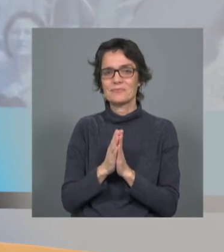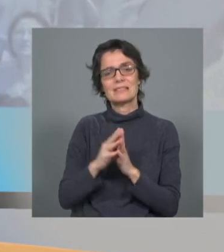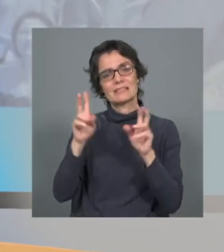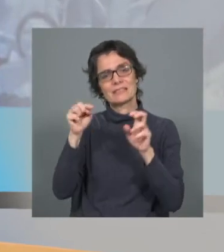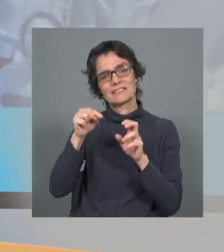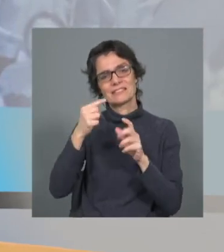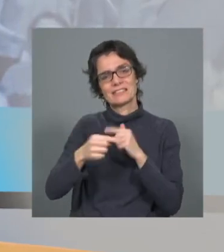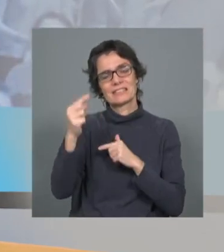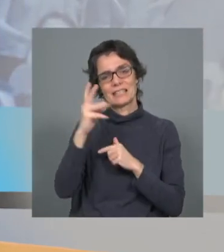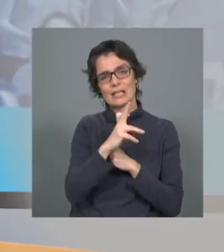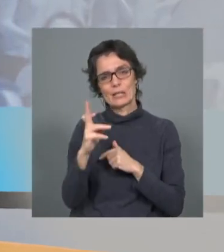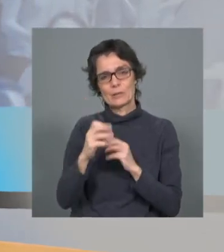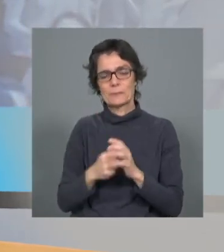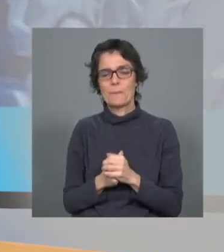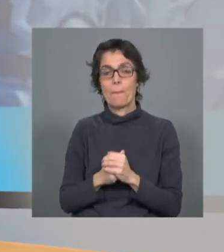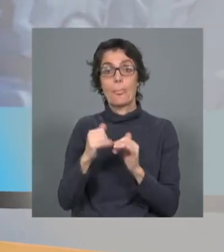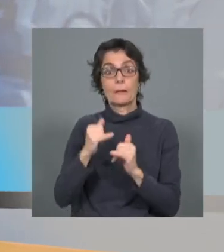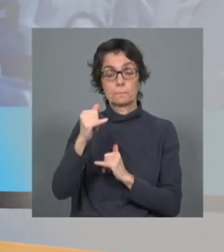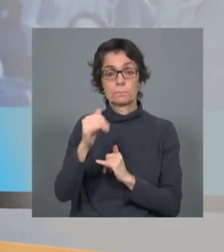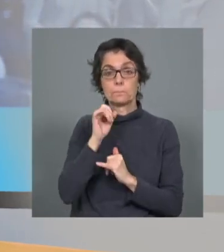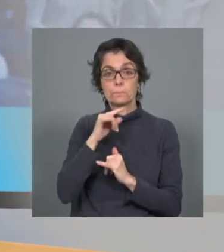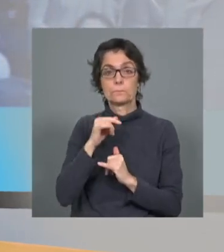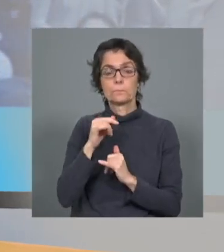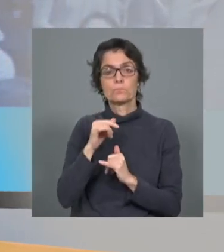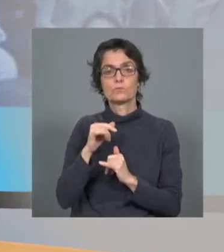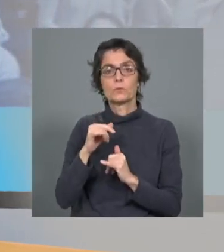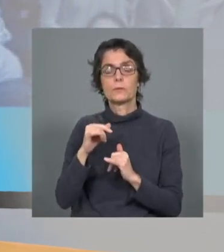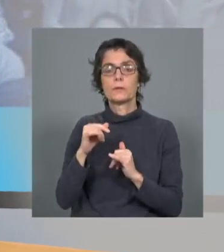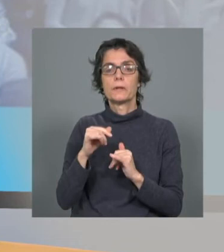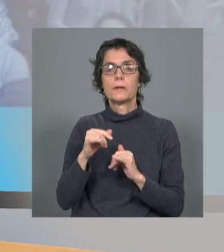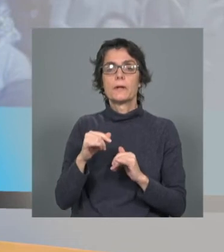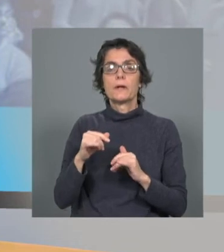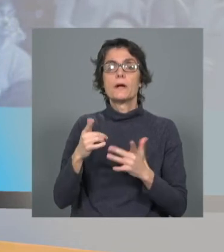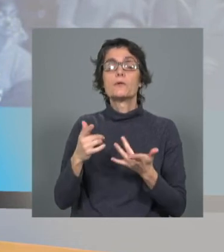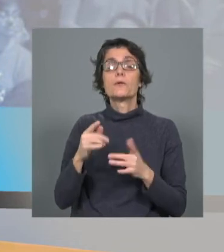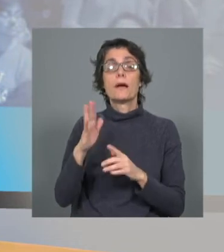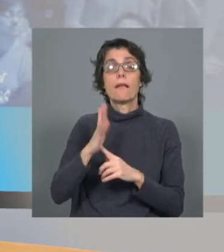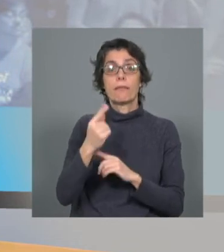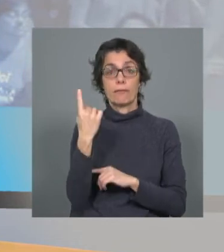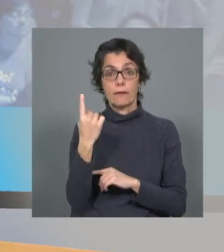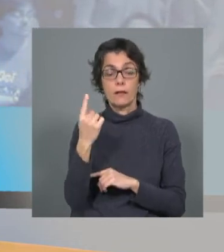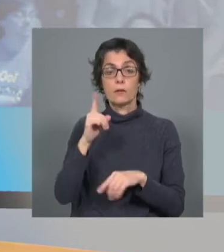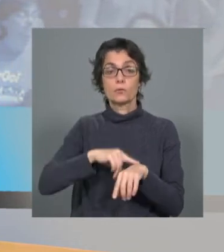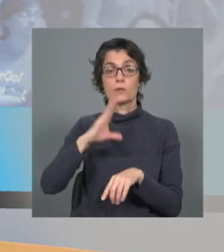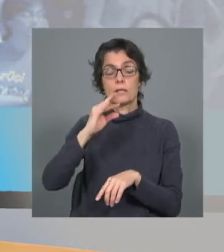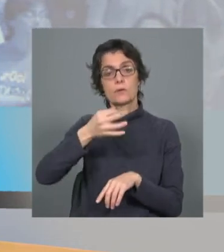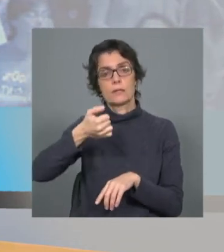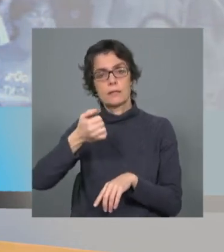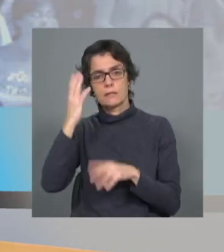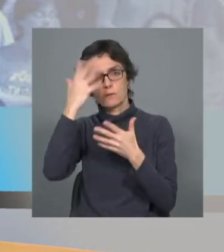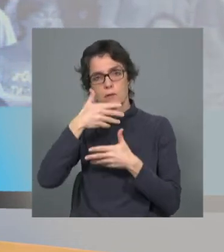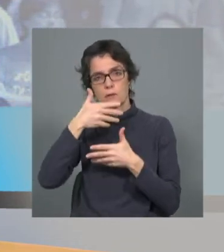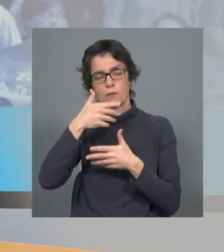da Renascença. Mais logo, acompanha a nossa edição na Antena 1, será pelas 22h45, num itinerário